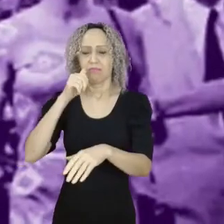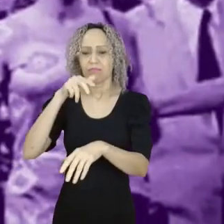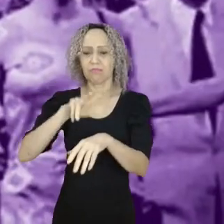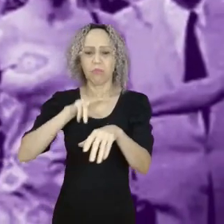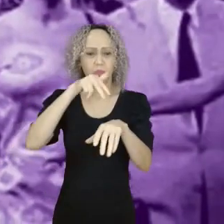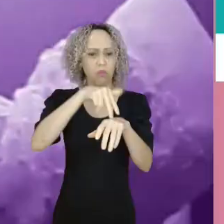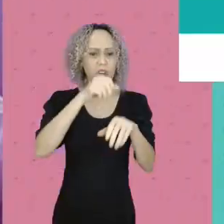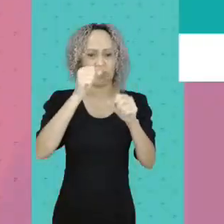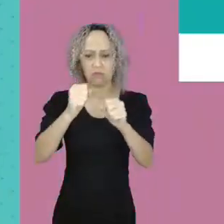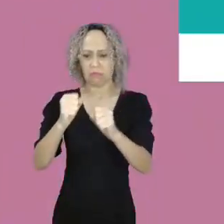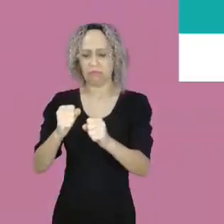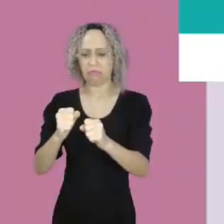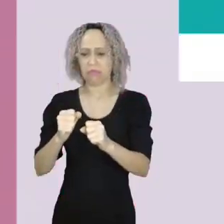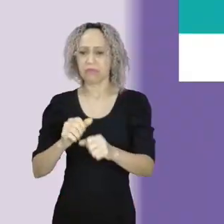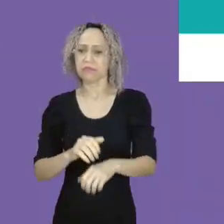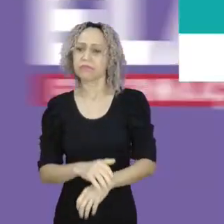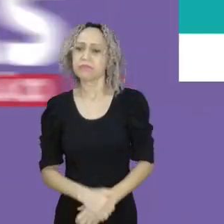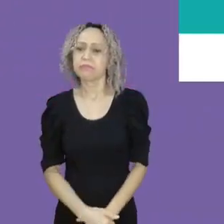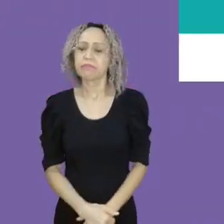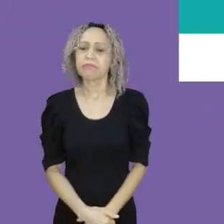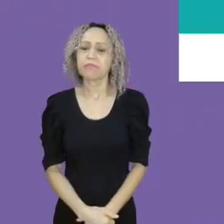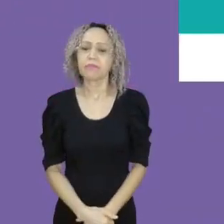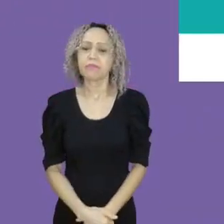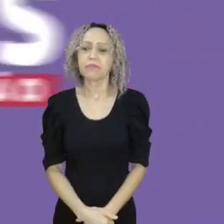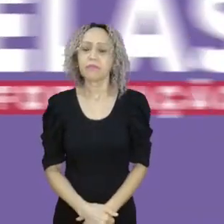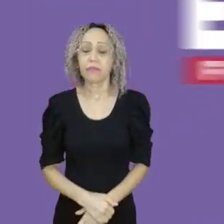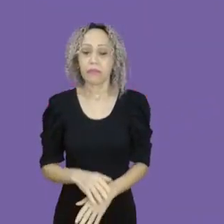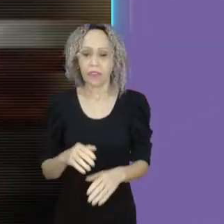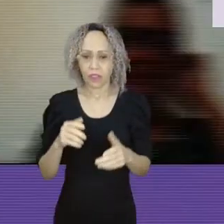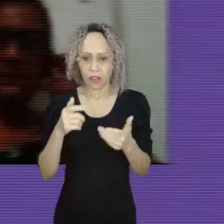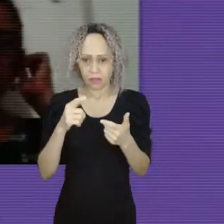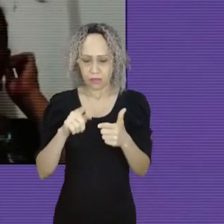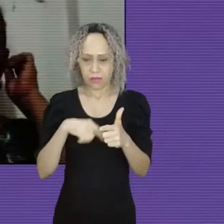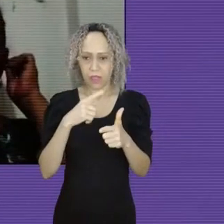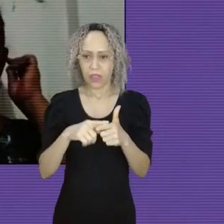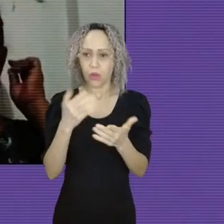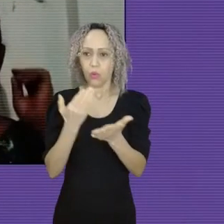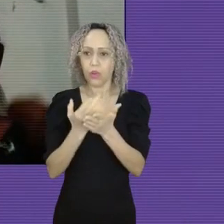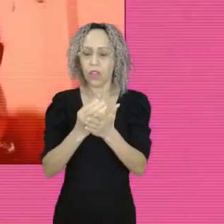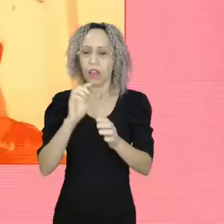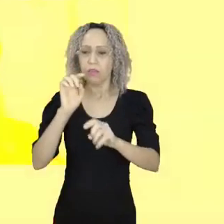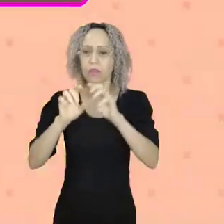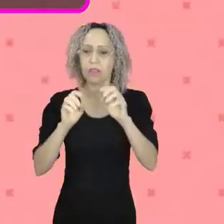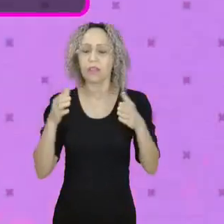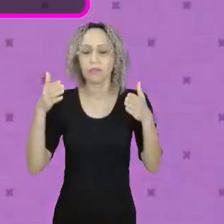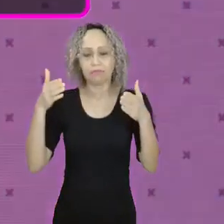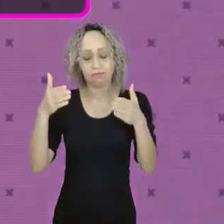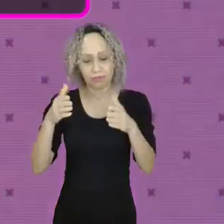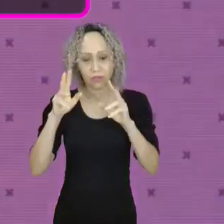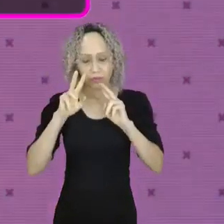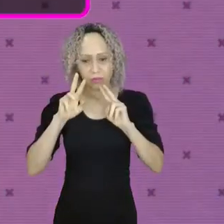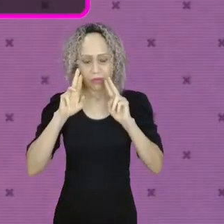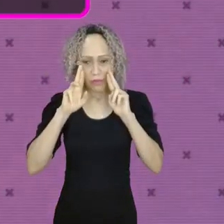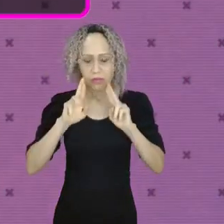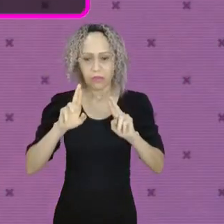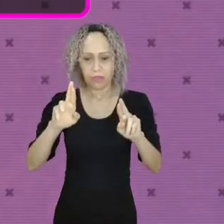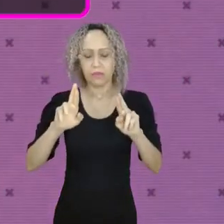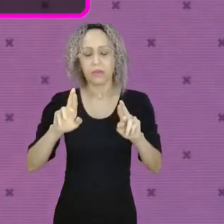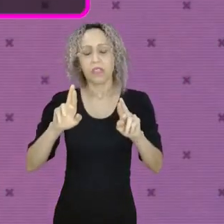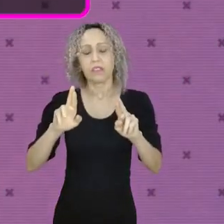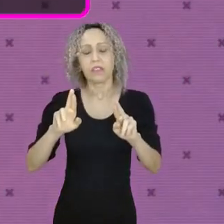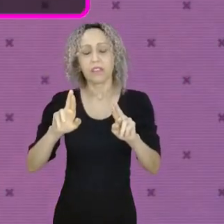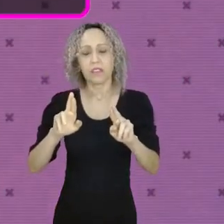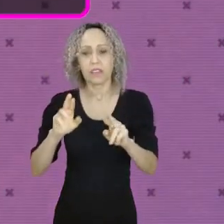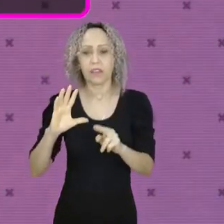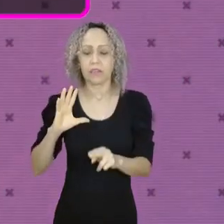de poder. Na segunda aula especial para o mês da visibilidade trans, recebemos a presidenta